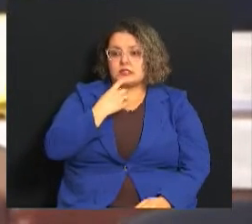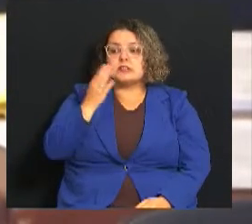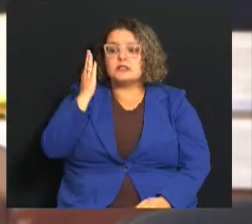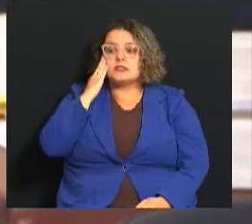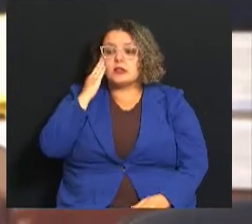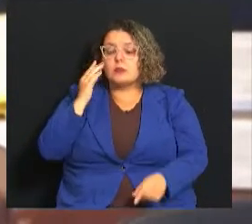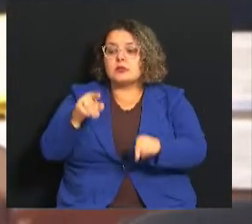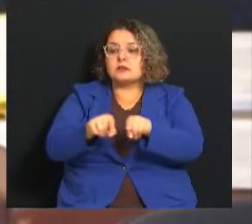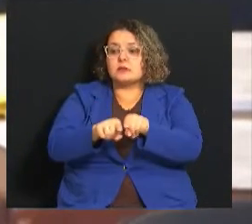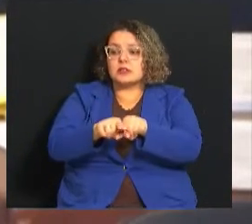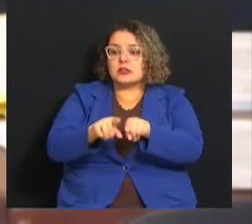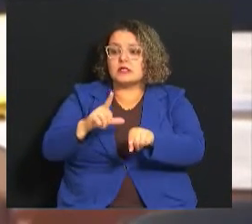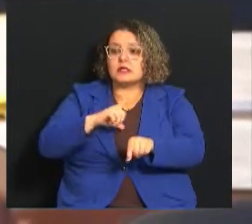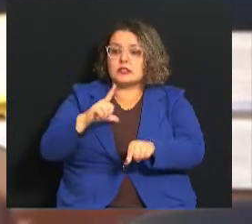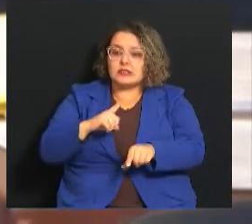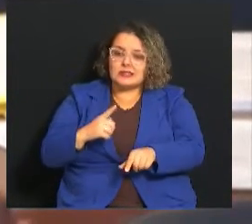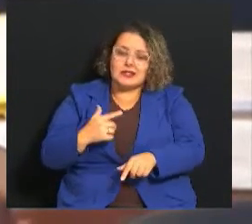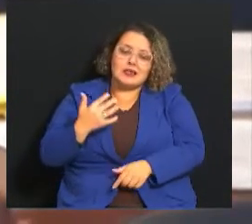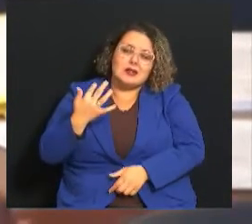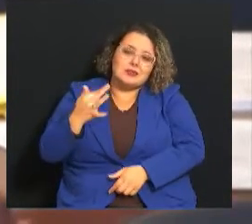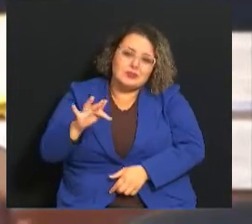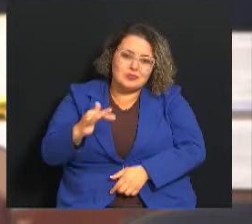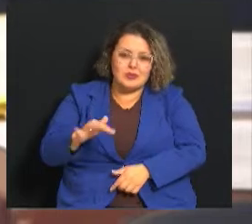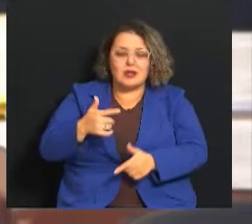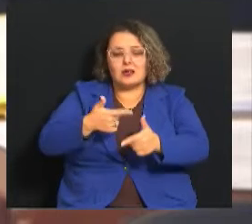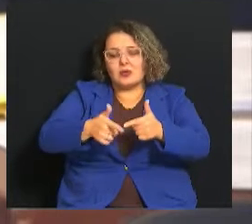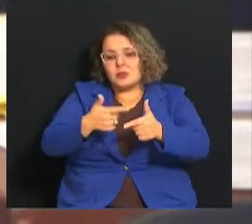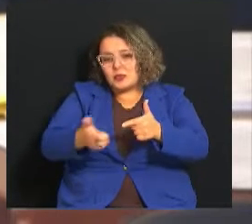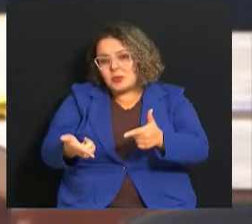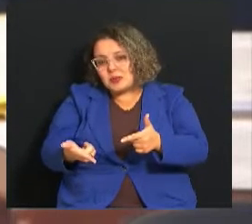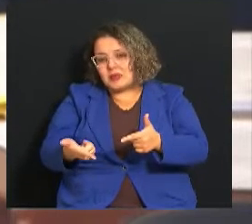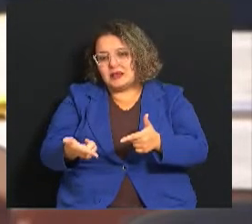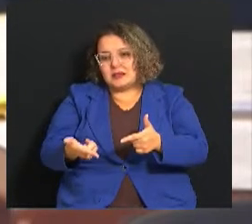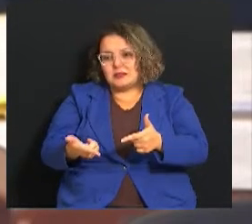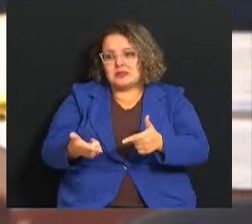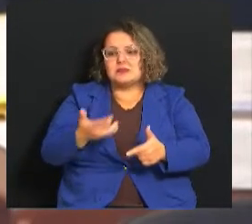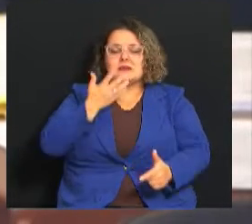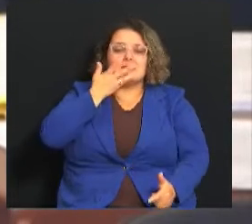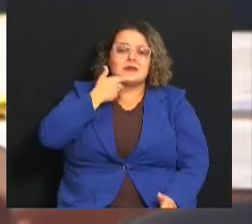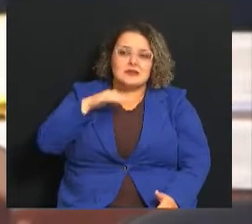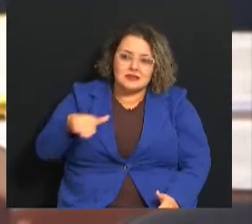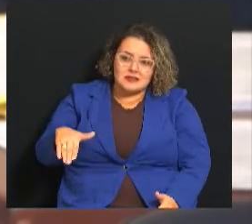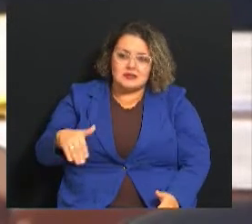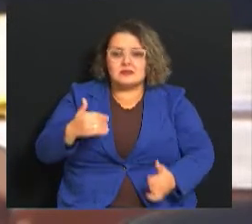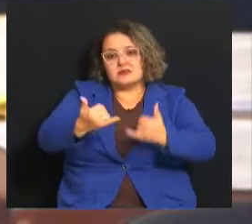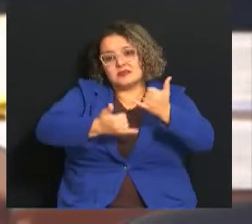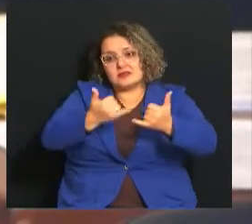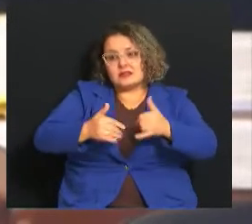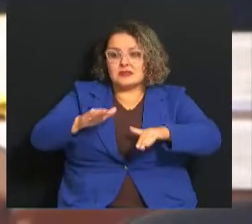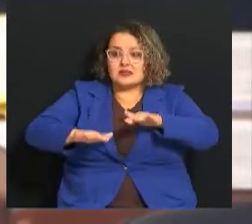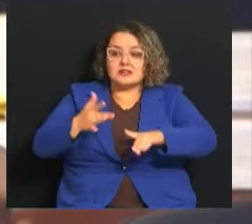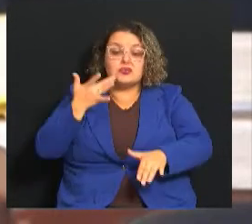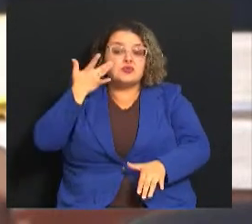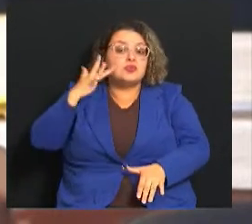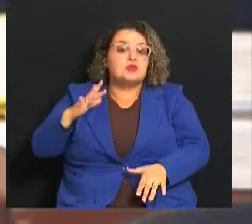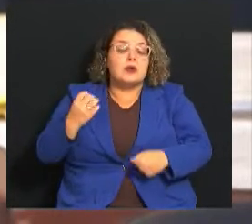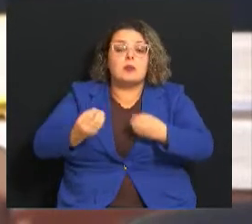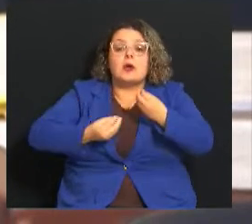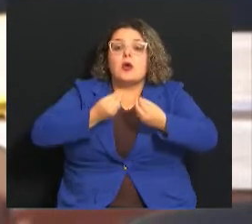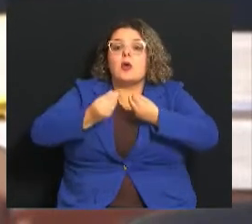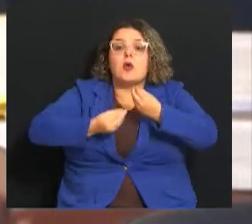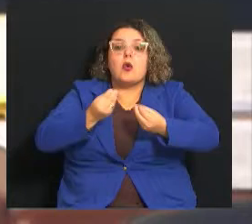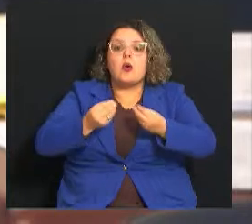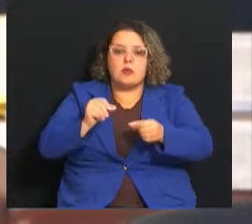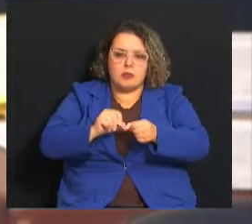existem alguns acidentes, tanto para criança quanto para mais idosos, porque muitas vezes vão lá para brincar ou muitas vezes também não sabem manusear os equipamentos,